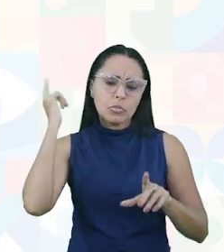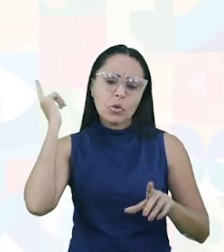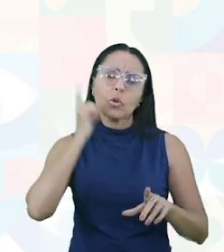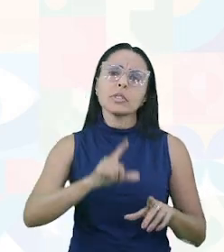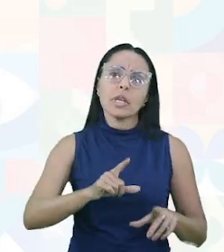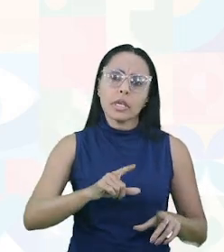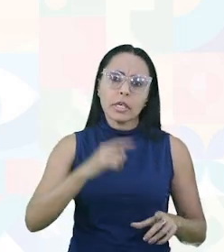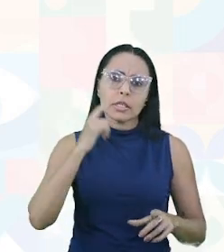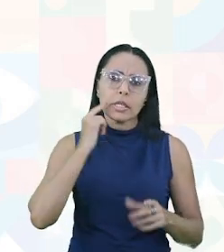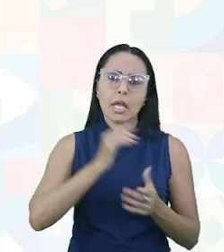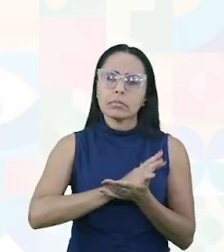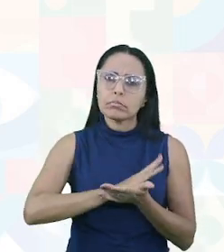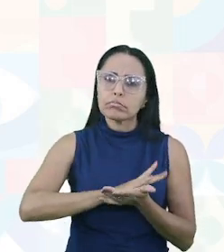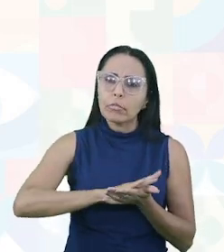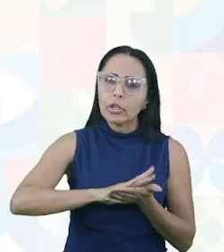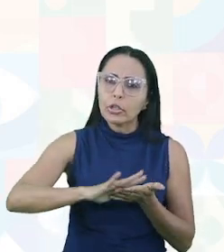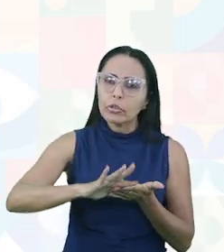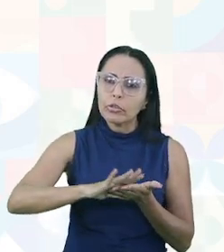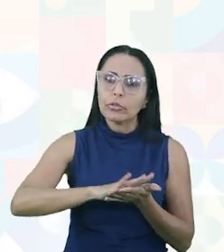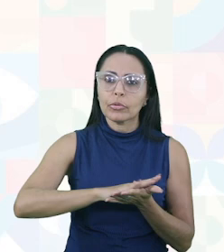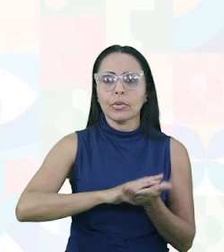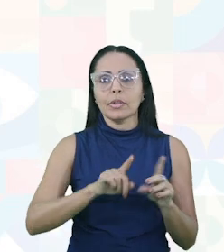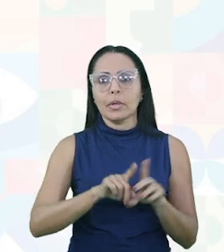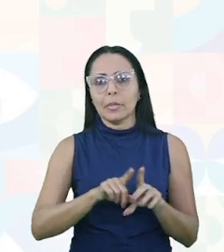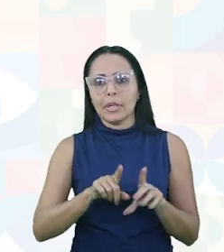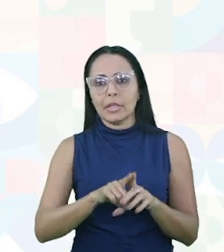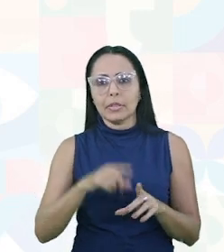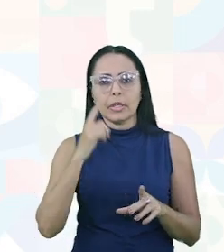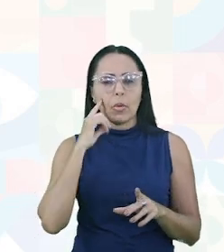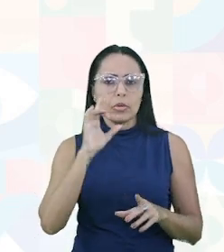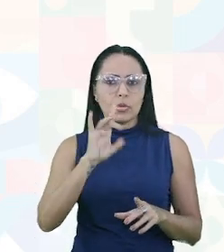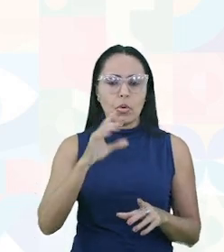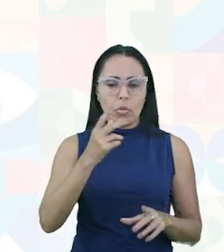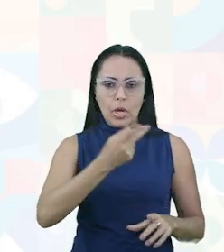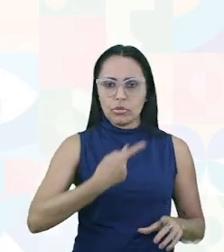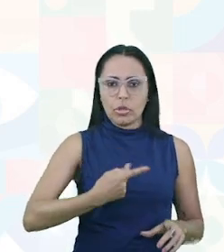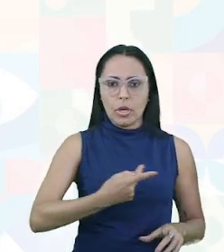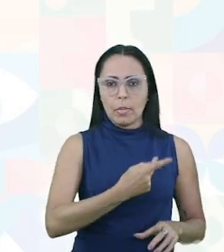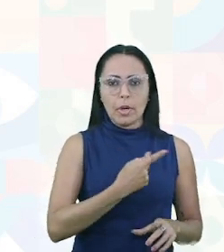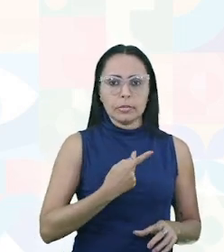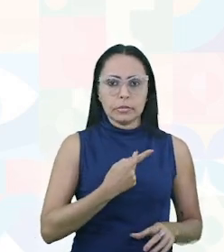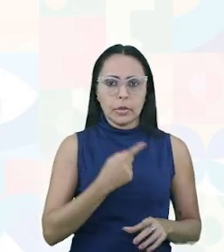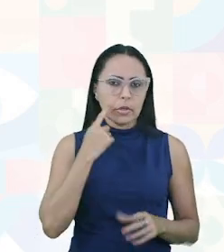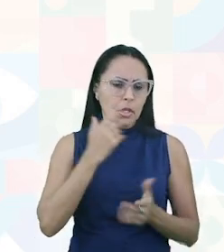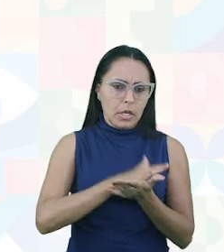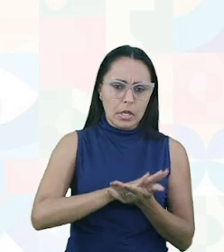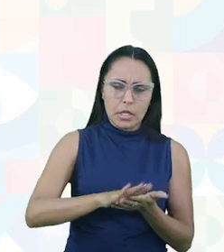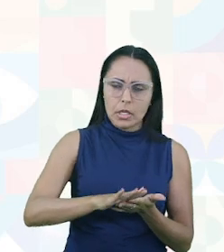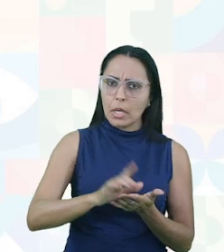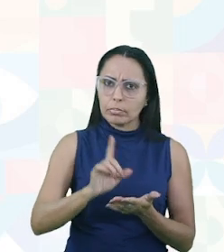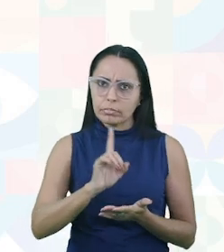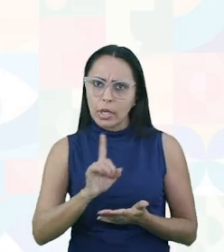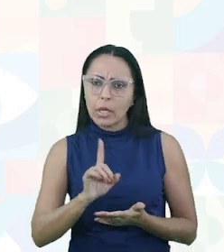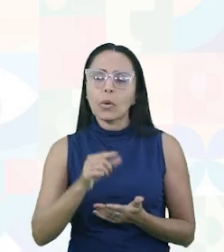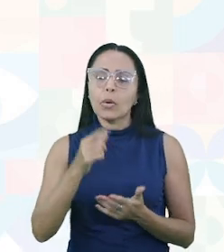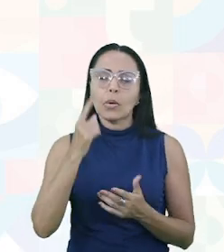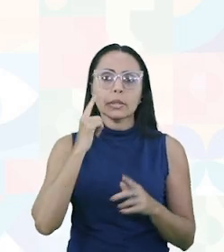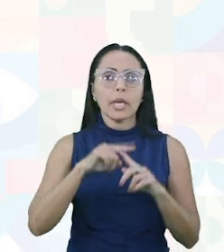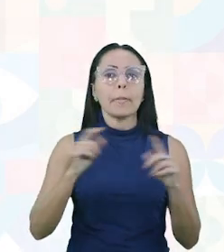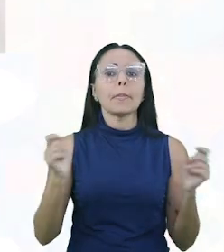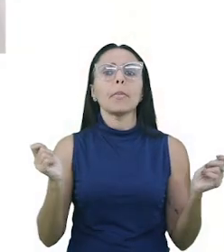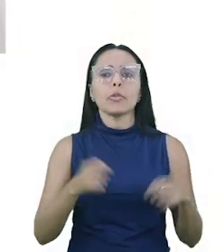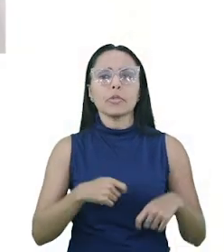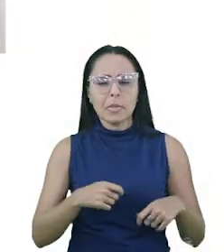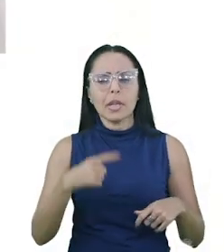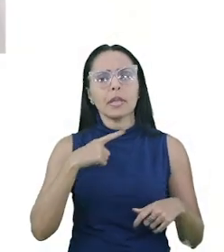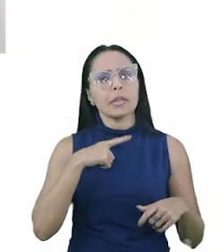criar textura também, né? Não é Isso. necessariamente uma estampa que tem que ser completamente chapada, né? Isso. E dá essa possibilidade também